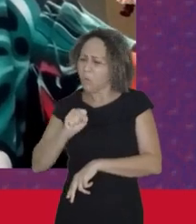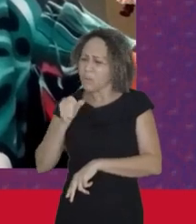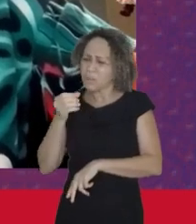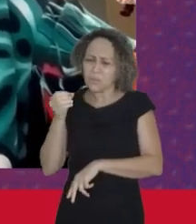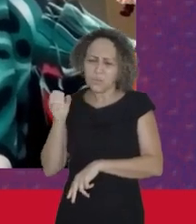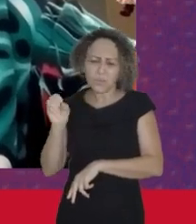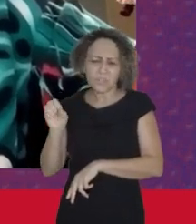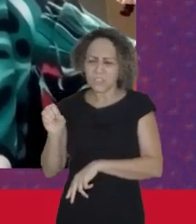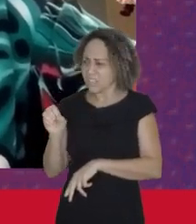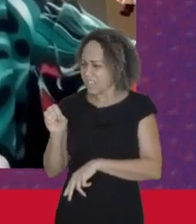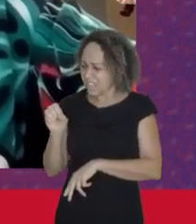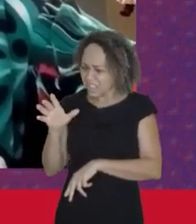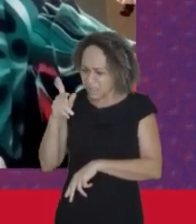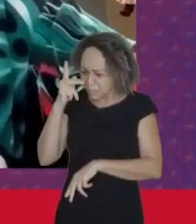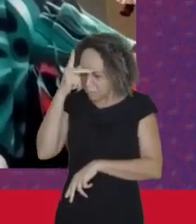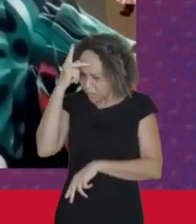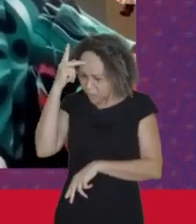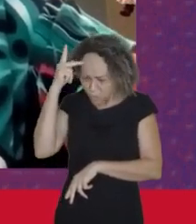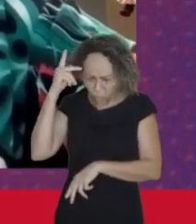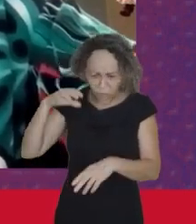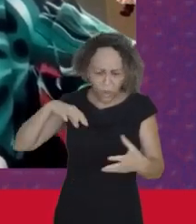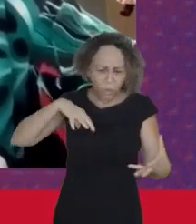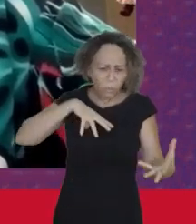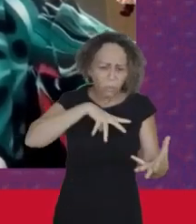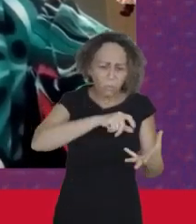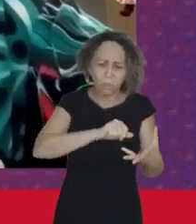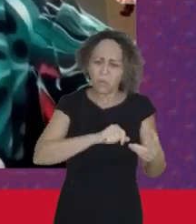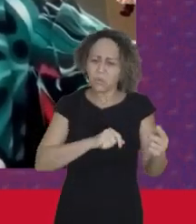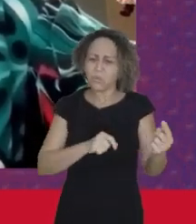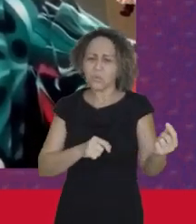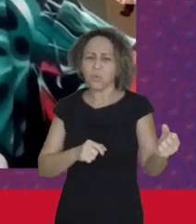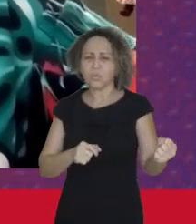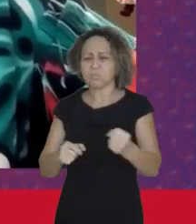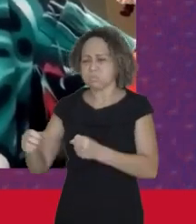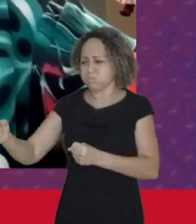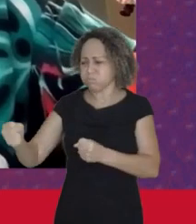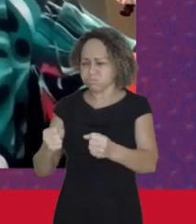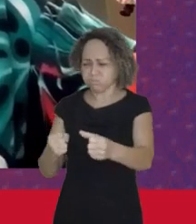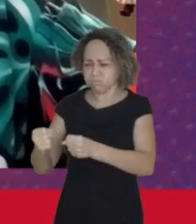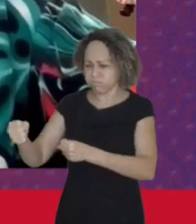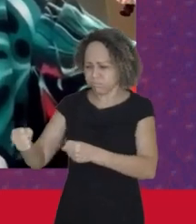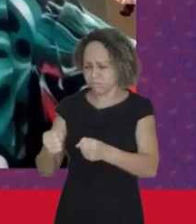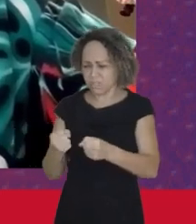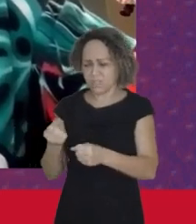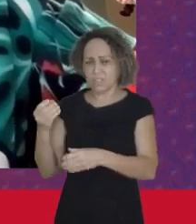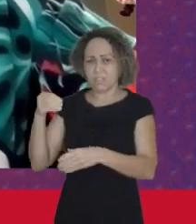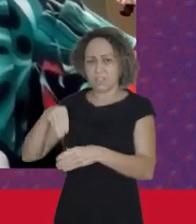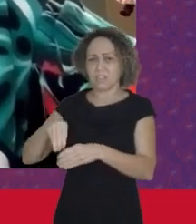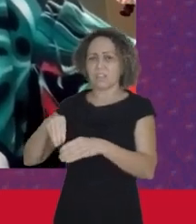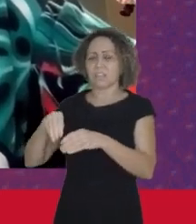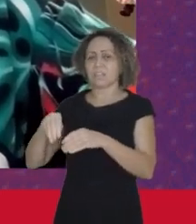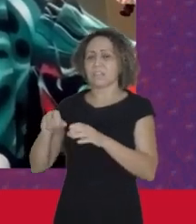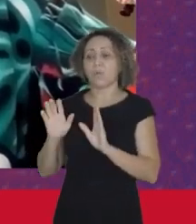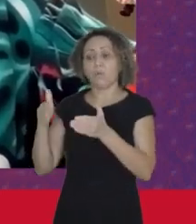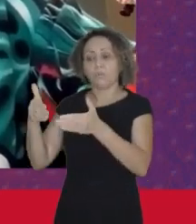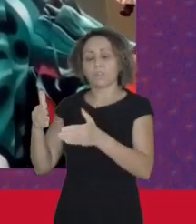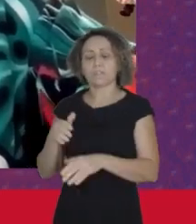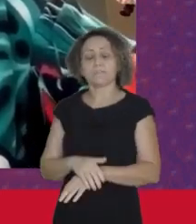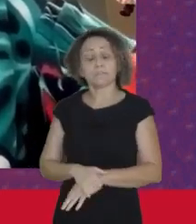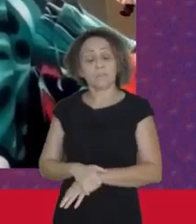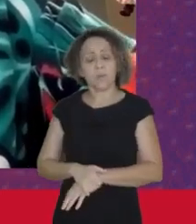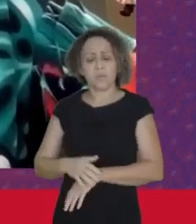inteiro, membros de organizações da sociedade civil, incluindo-se aí um